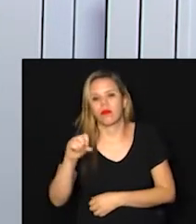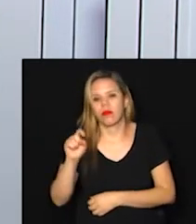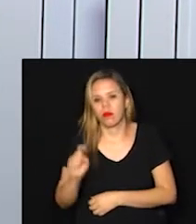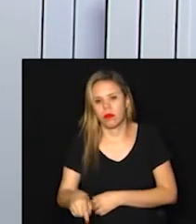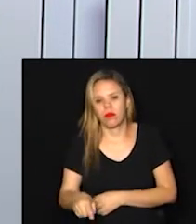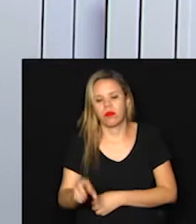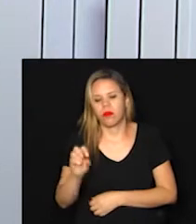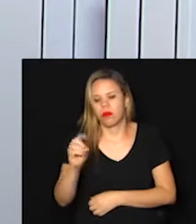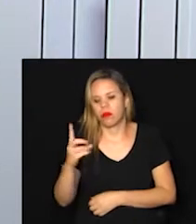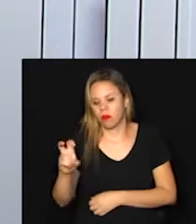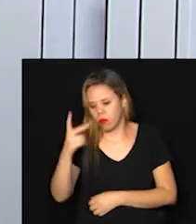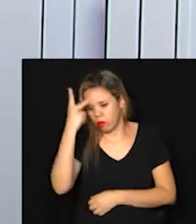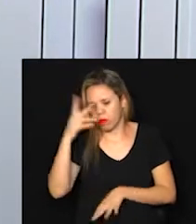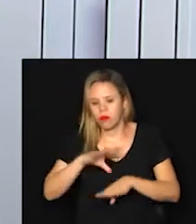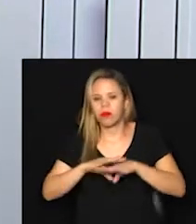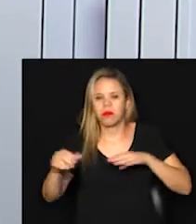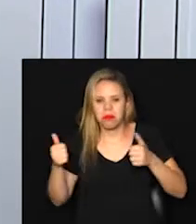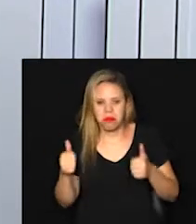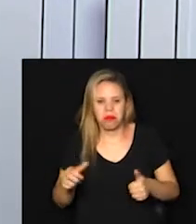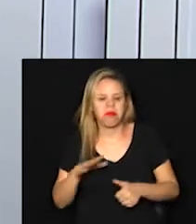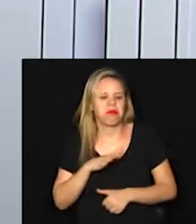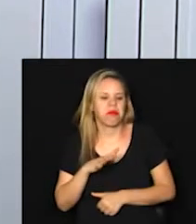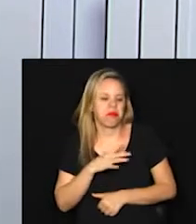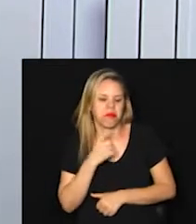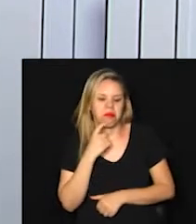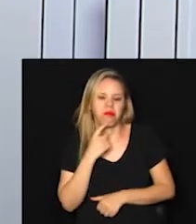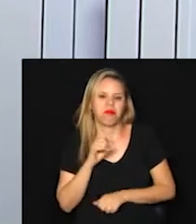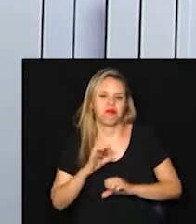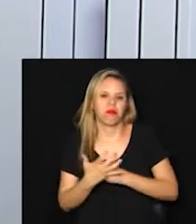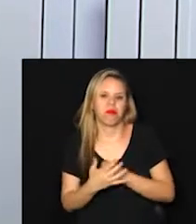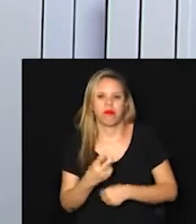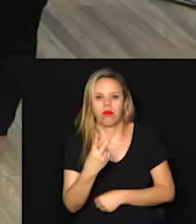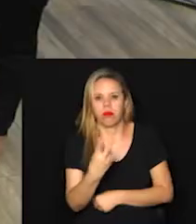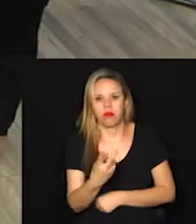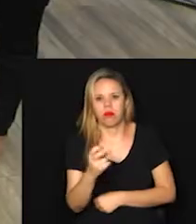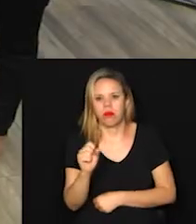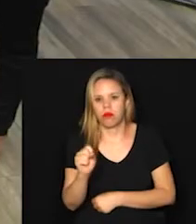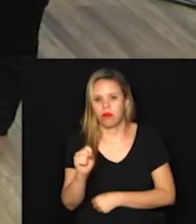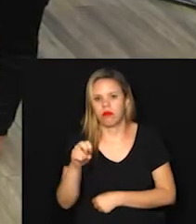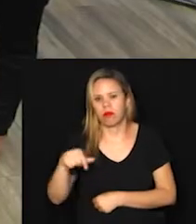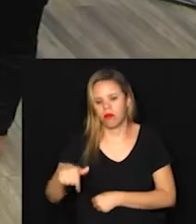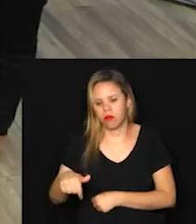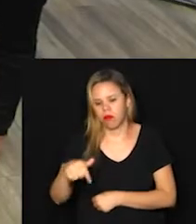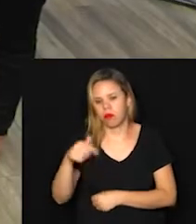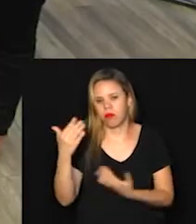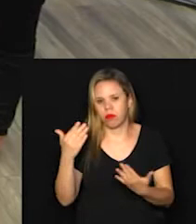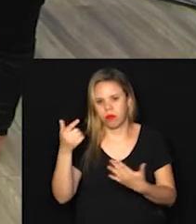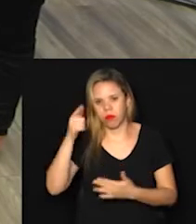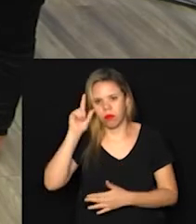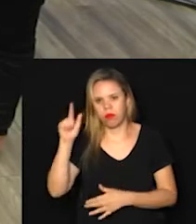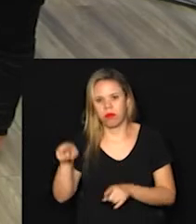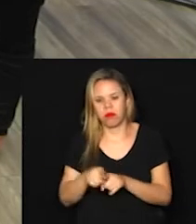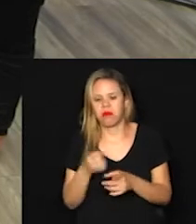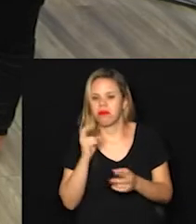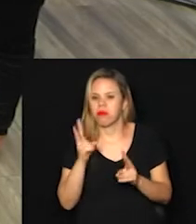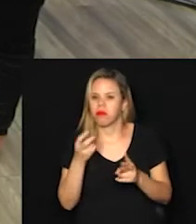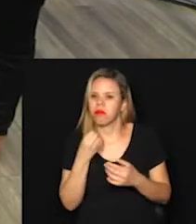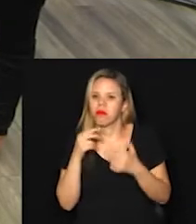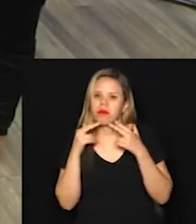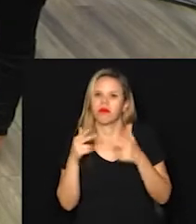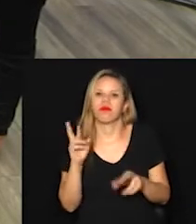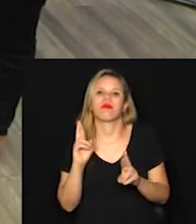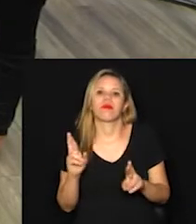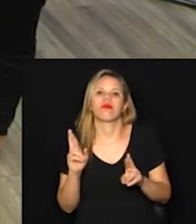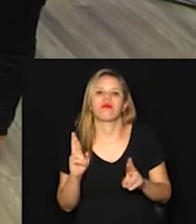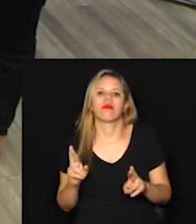29.015 pessoas recuperadas na cidade de Campinas, 287 a mais em relação a ontem, então é sempre uma boa notícia e a gente espera